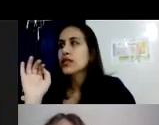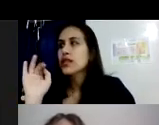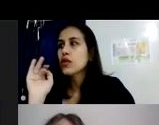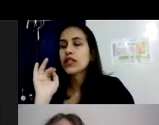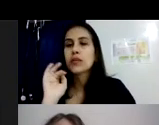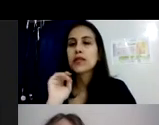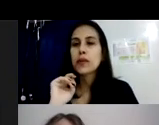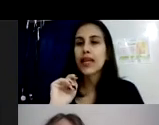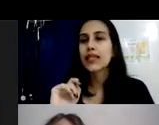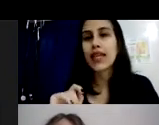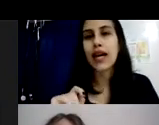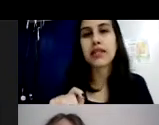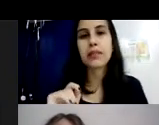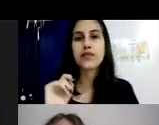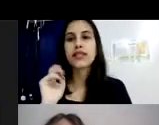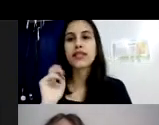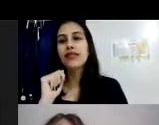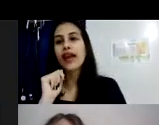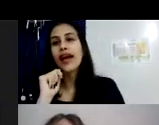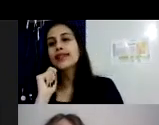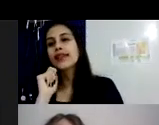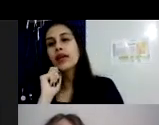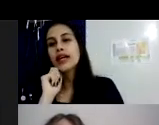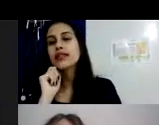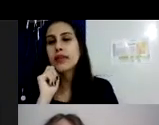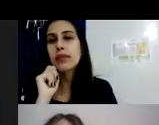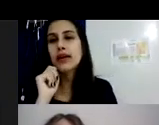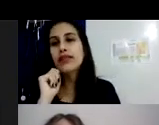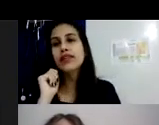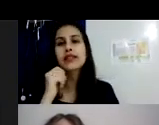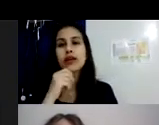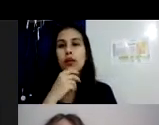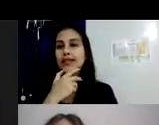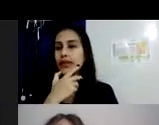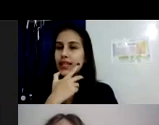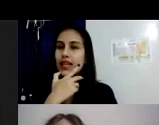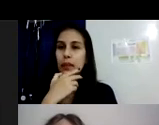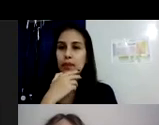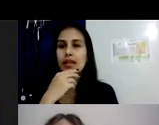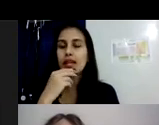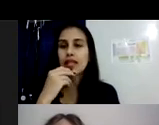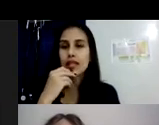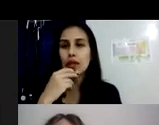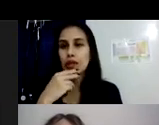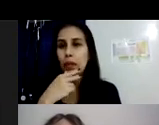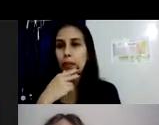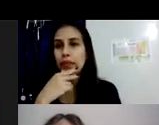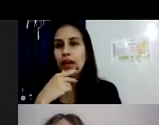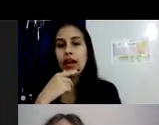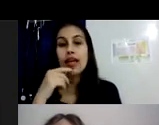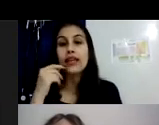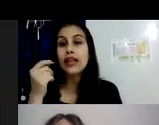Algumas de vocês, como já têm muita experiência, sabem, né? A pessoa fala assim, vem cá, dá uma olhada na minha mãe, vê se você começa a cuidar dela para mim, tal, tal,